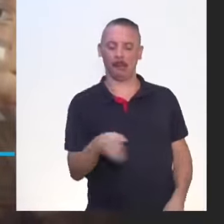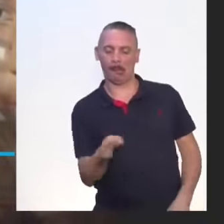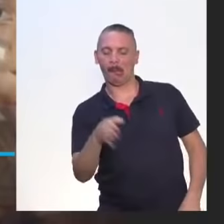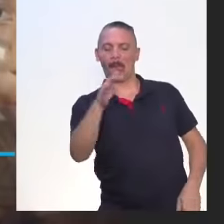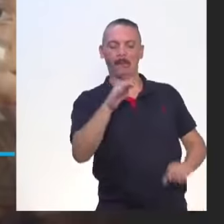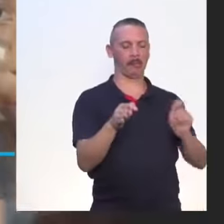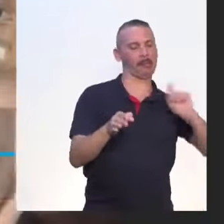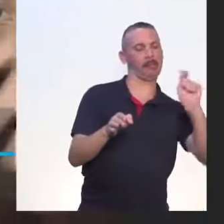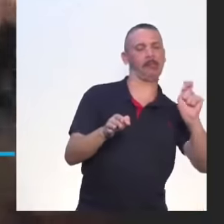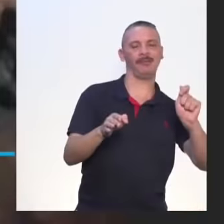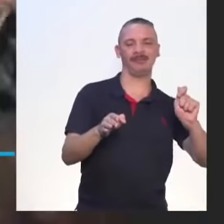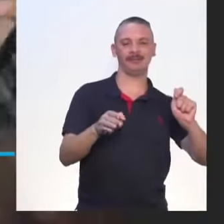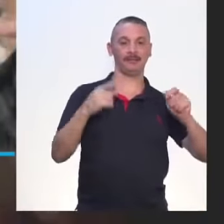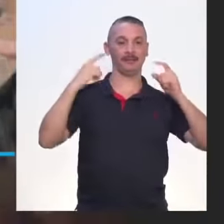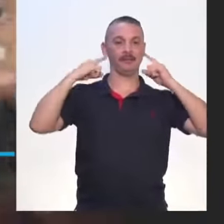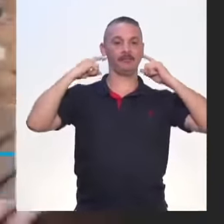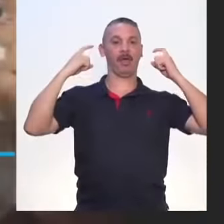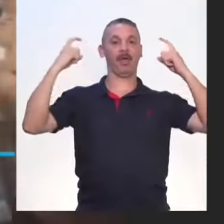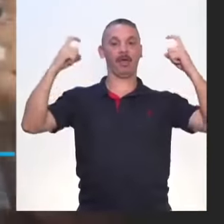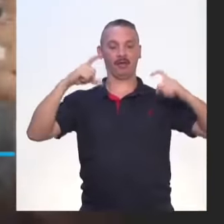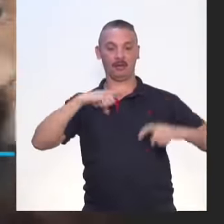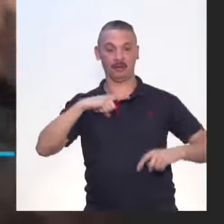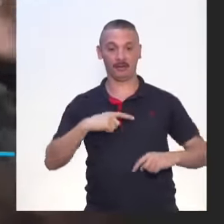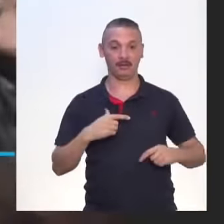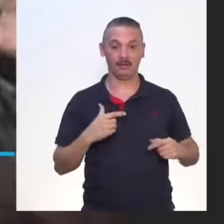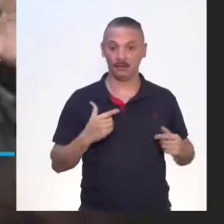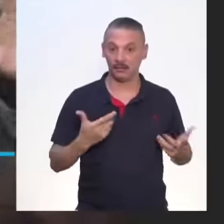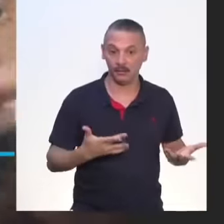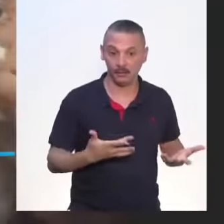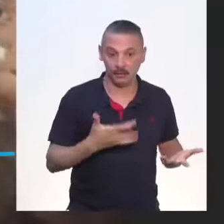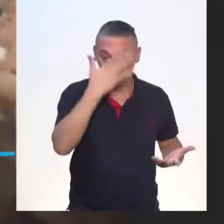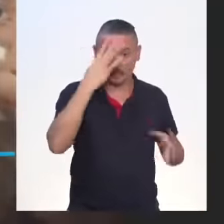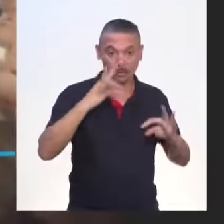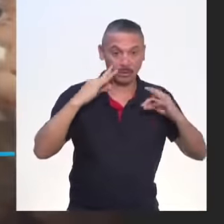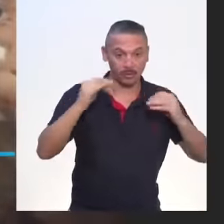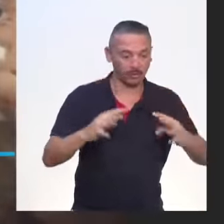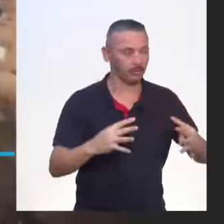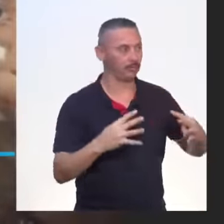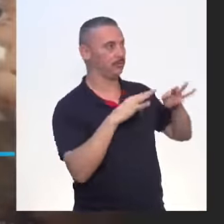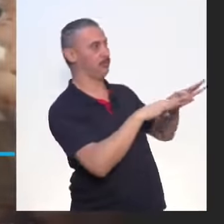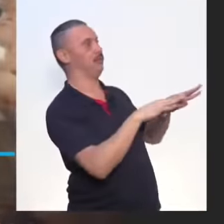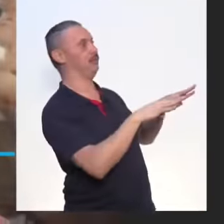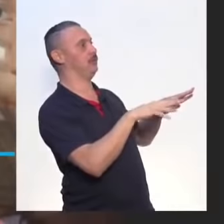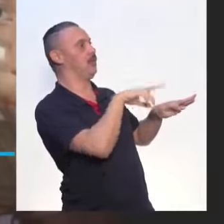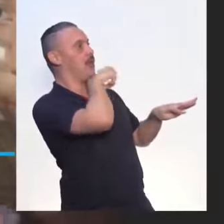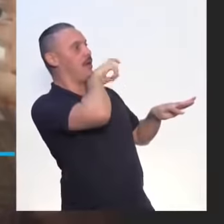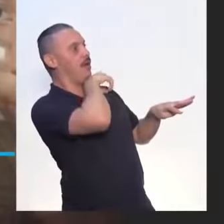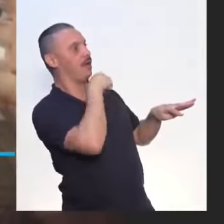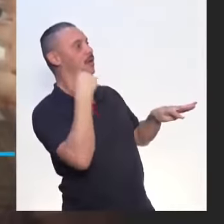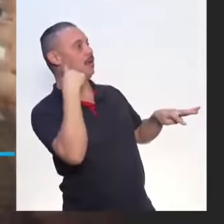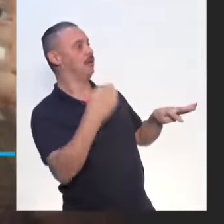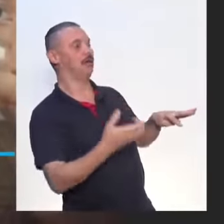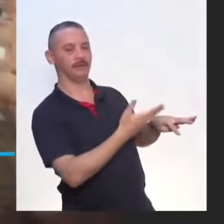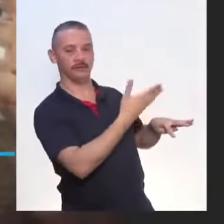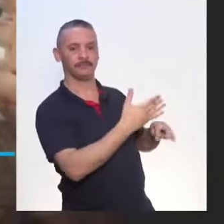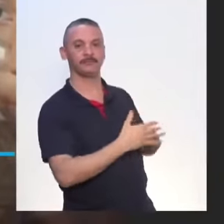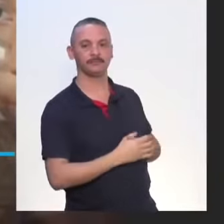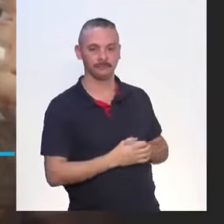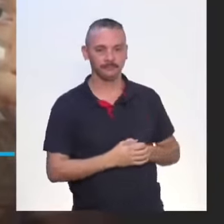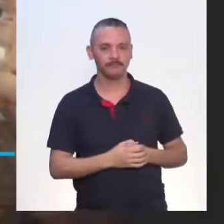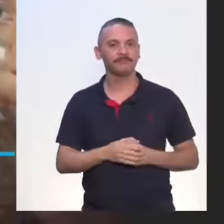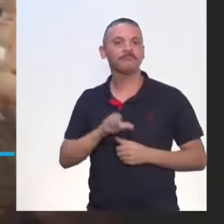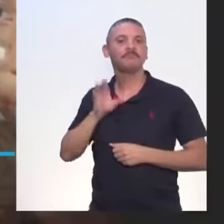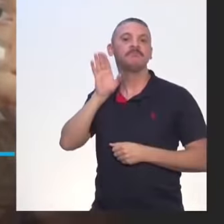fazer assim, fazer um barulho imenso, todos os outros seres da floresta ficavam ainda mais com medo. Aí disse: isso é